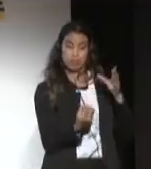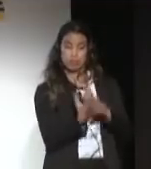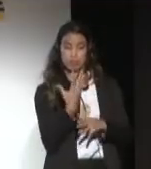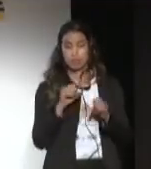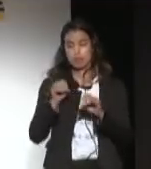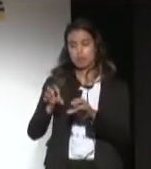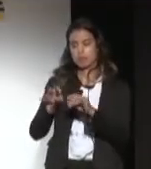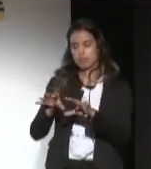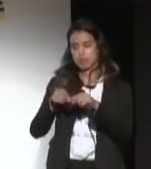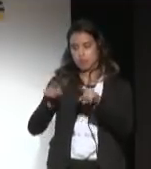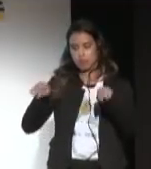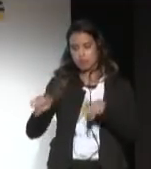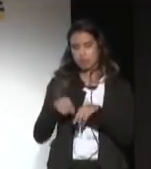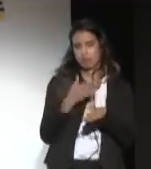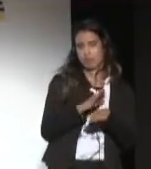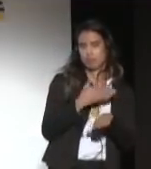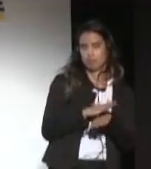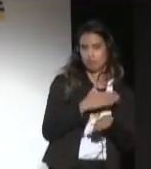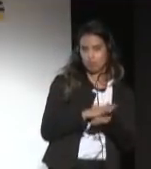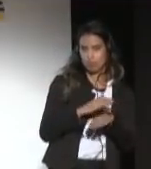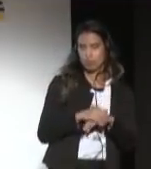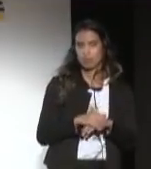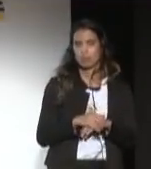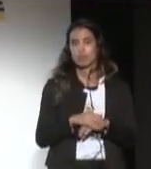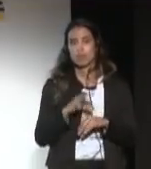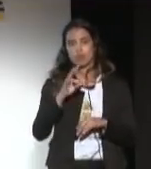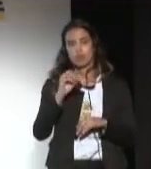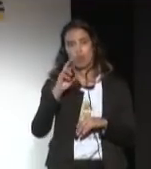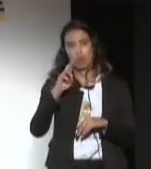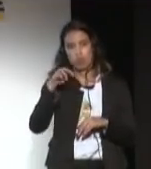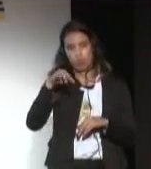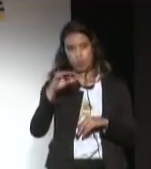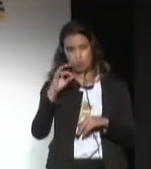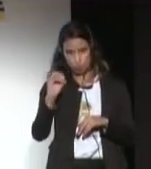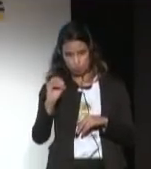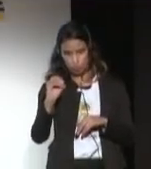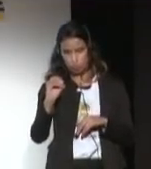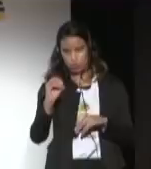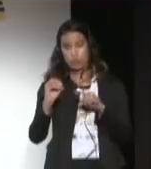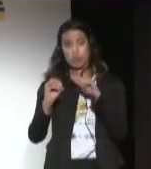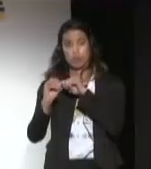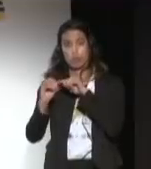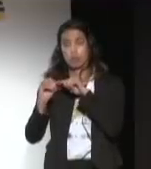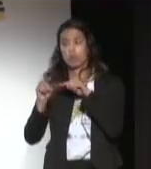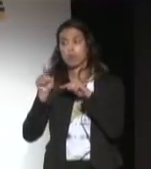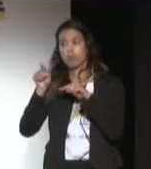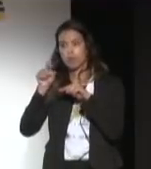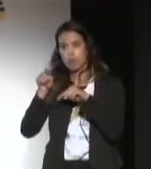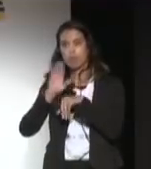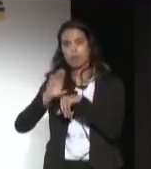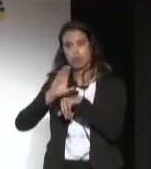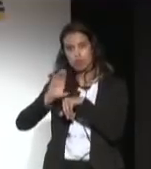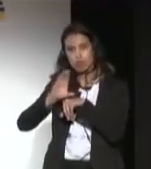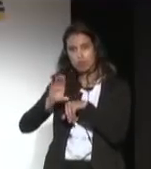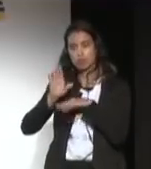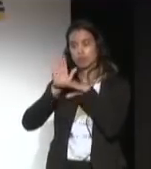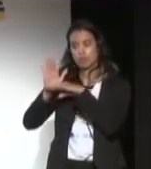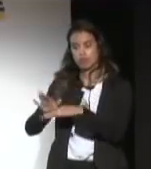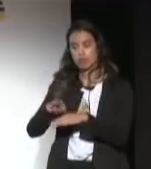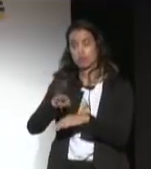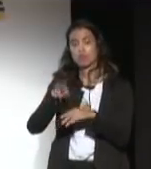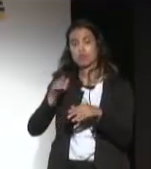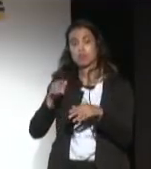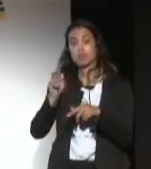Toronto, 98% dos professores iniciantes continuam no seu trabalho 5 anos depois. Então, os efeitos positivos são claros.